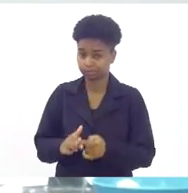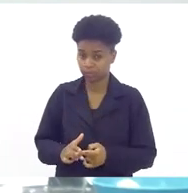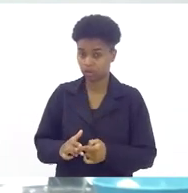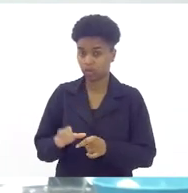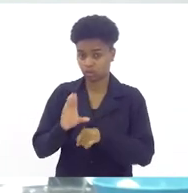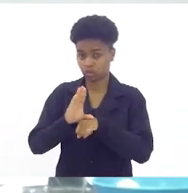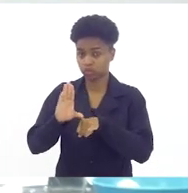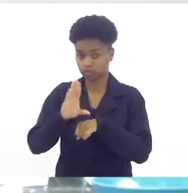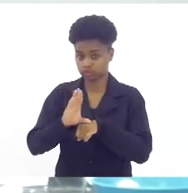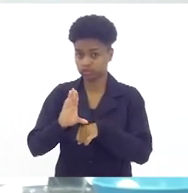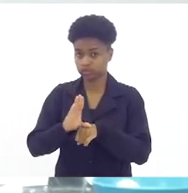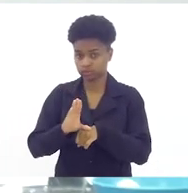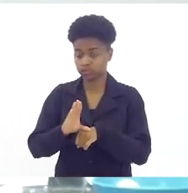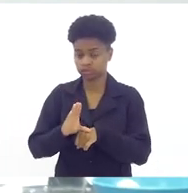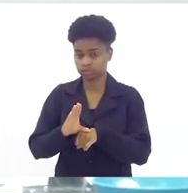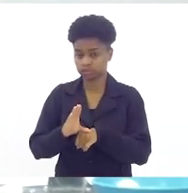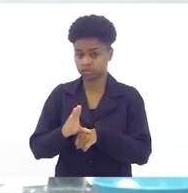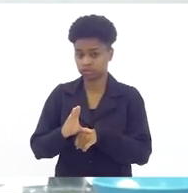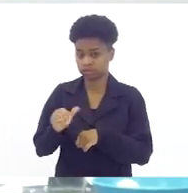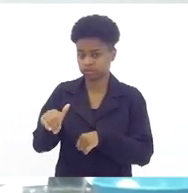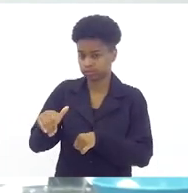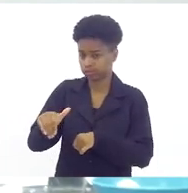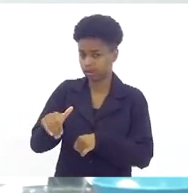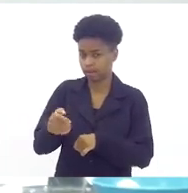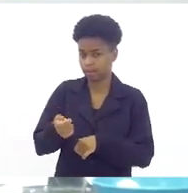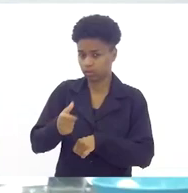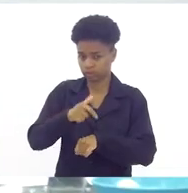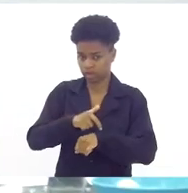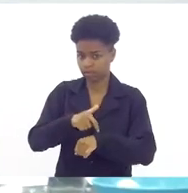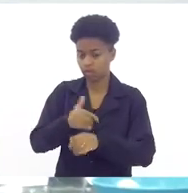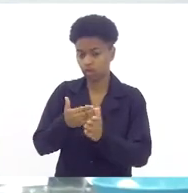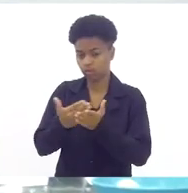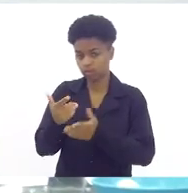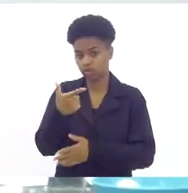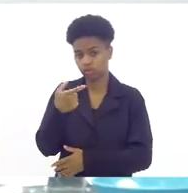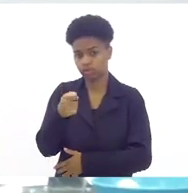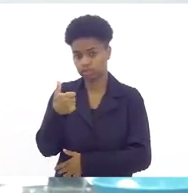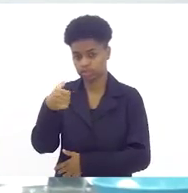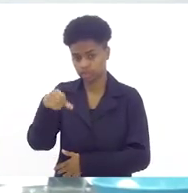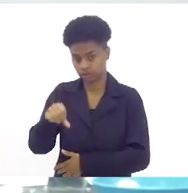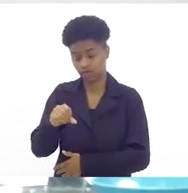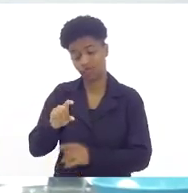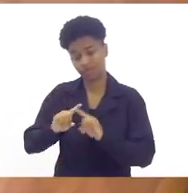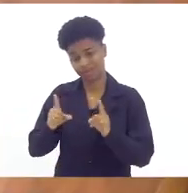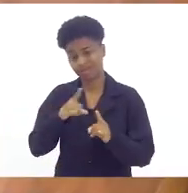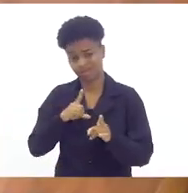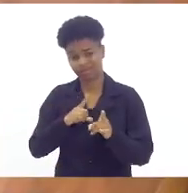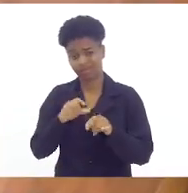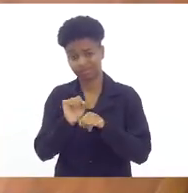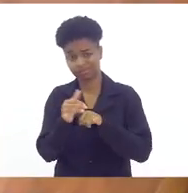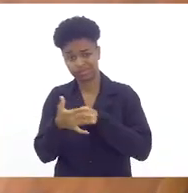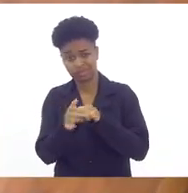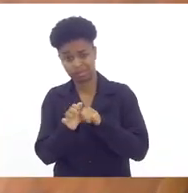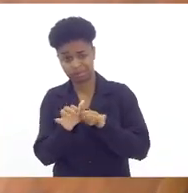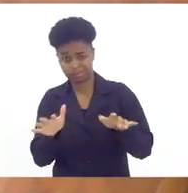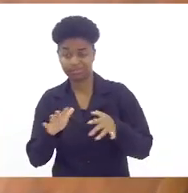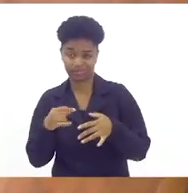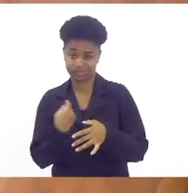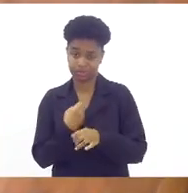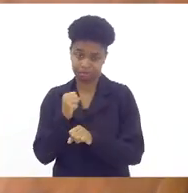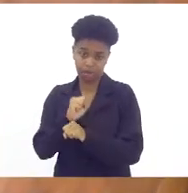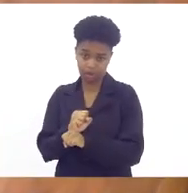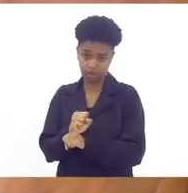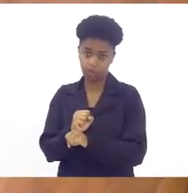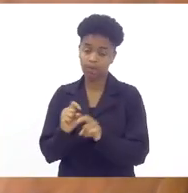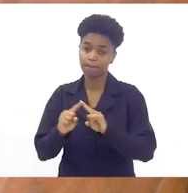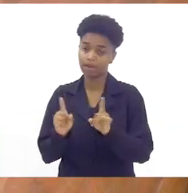cursos recentemente aí começou em 2019 aí veio a pandemia deu Uma segurada né a